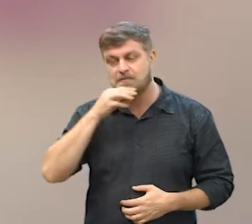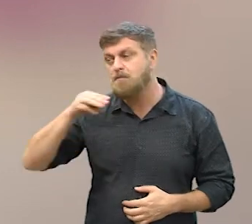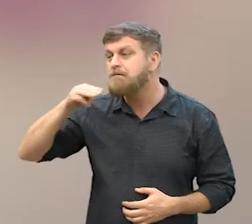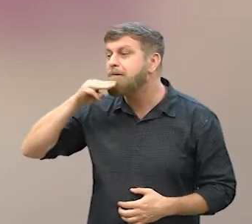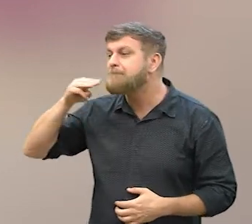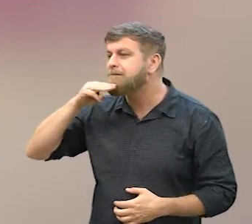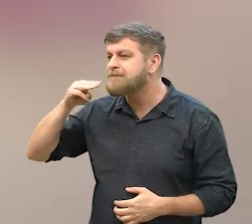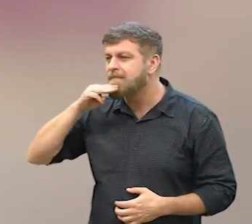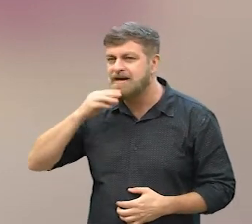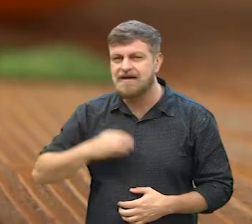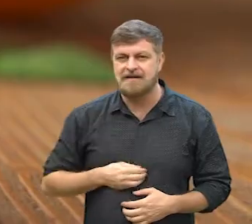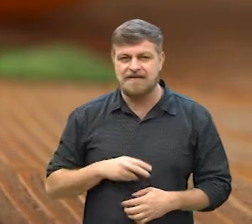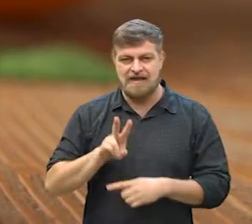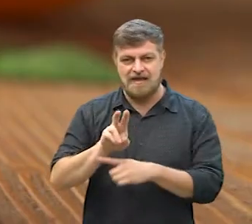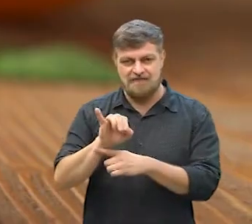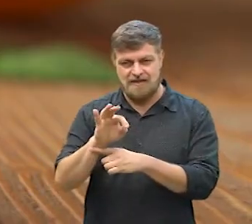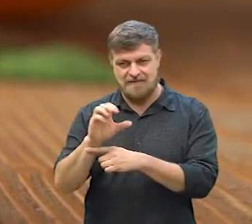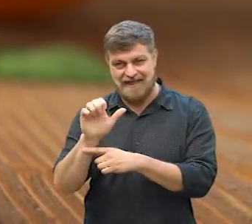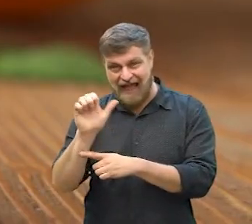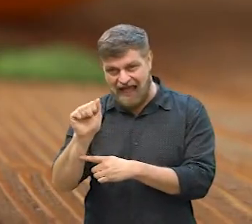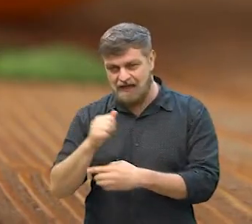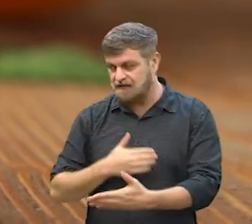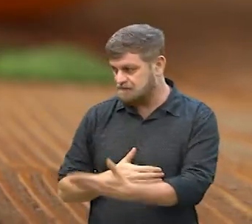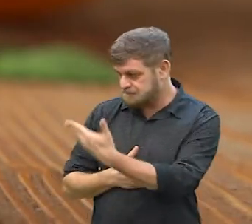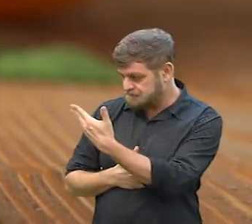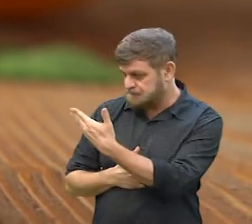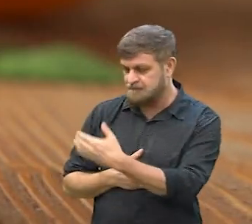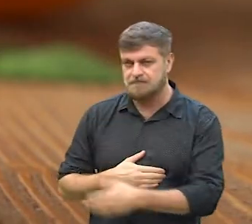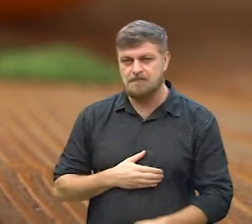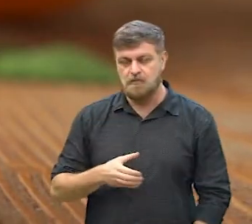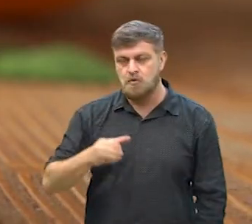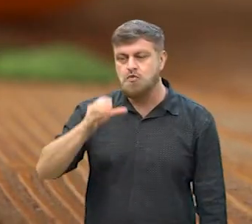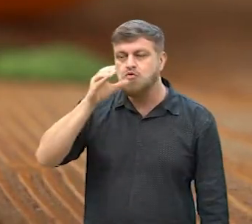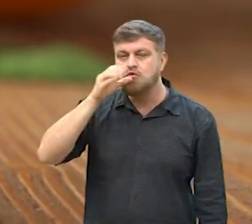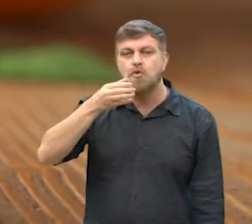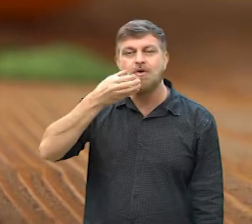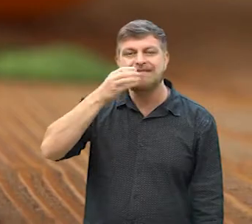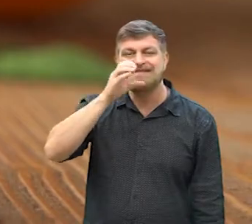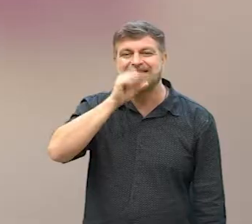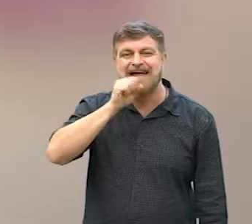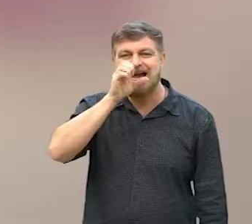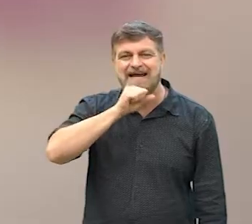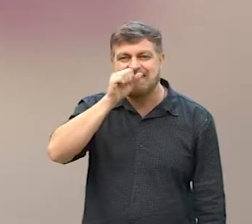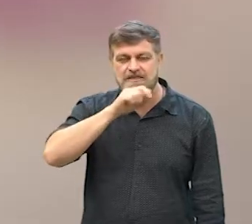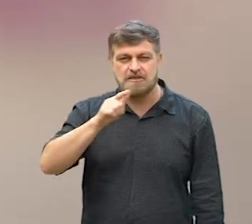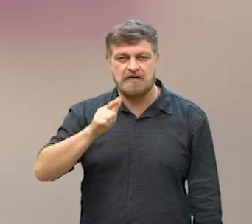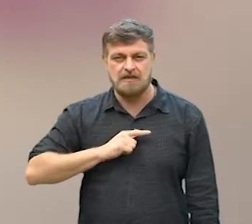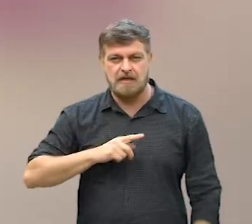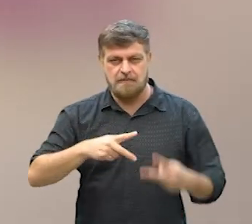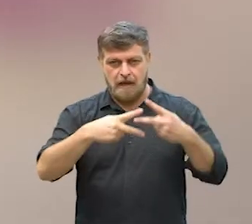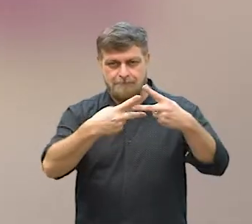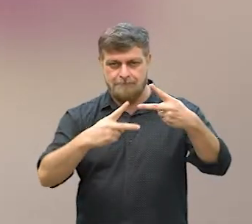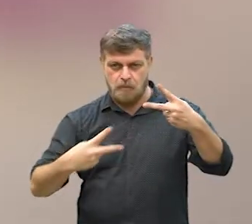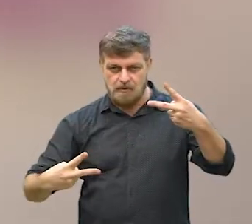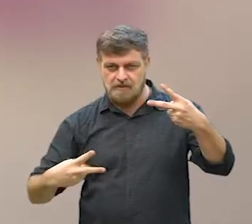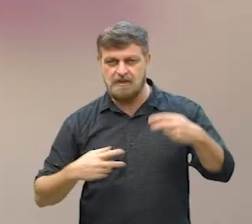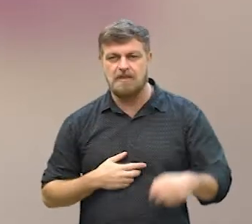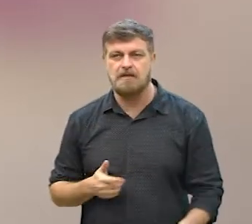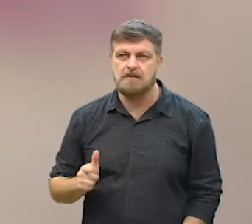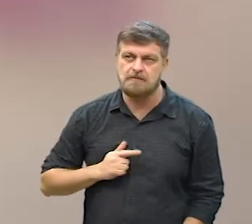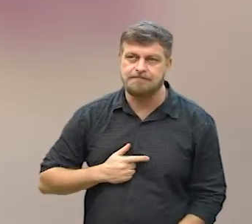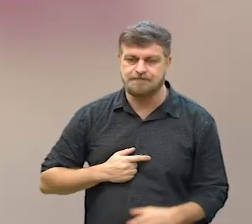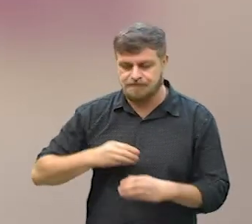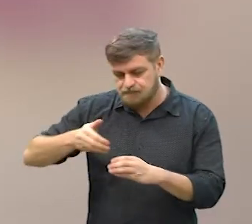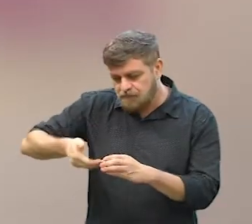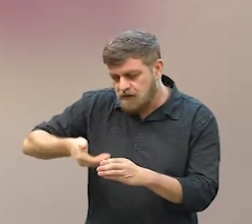manga, ele é vitamina A, ele tem vitamina C, um suco de laranja, ter uma opção de uma proteína, então ou